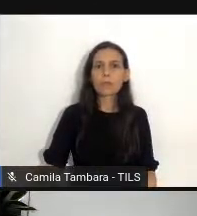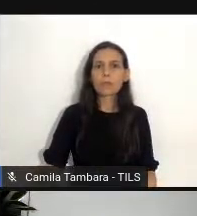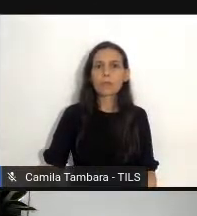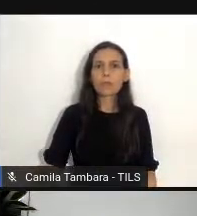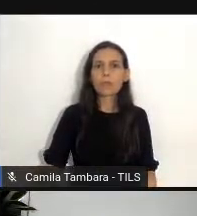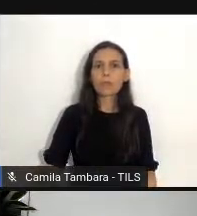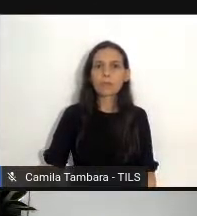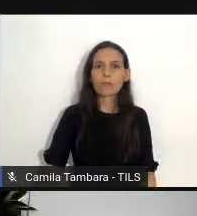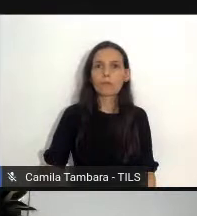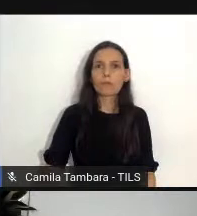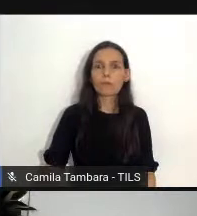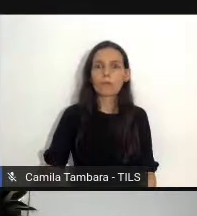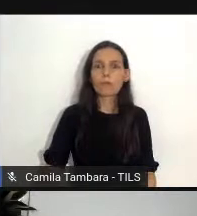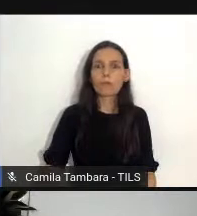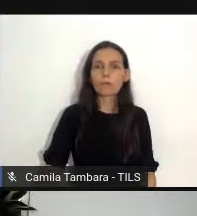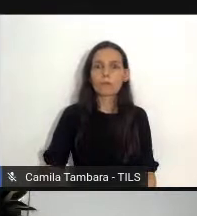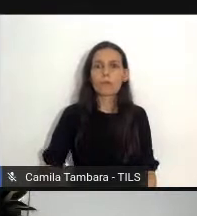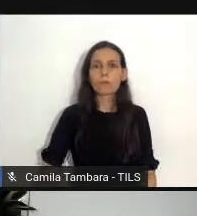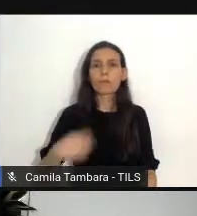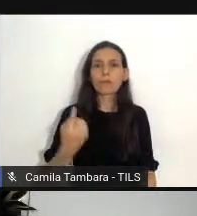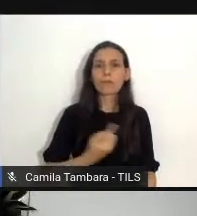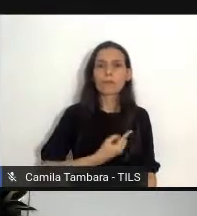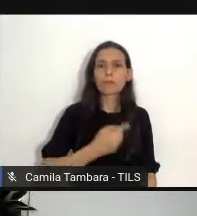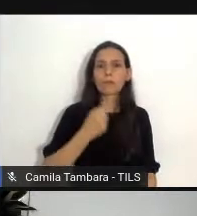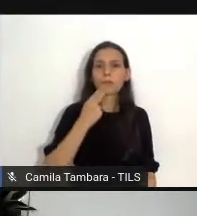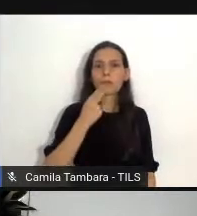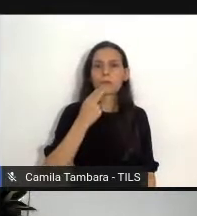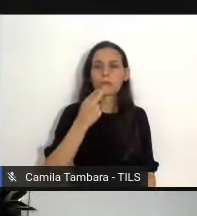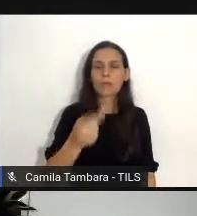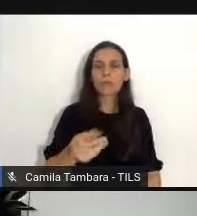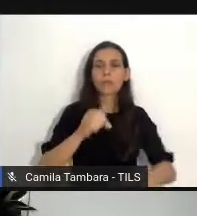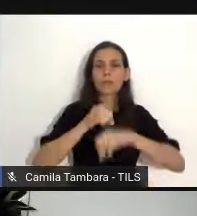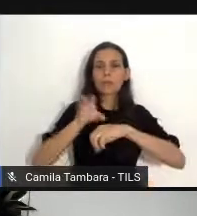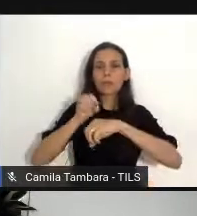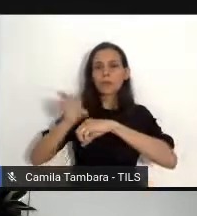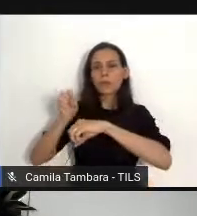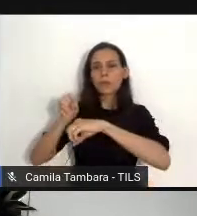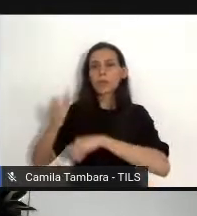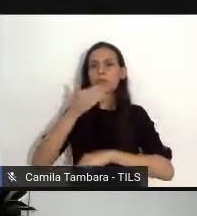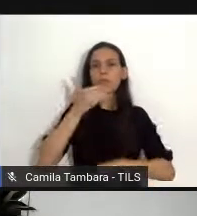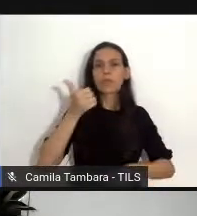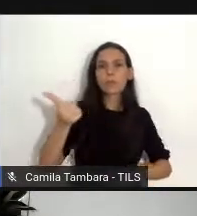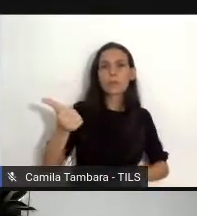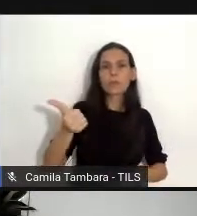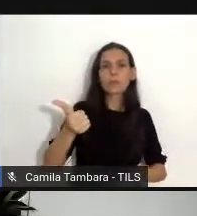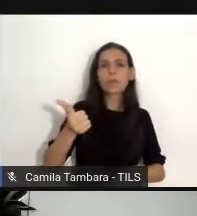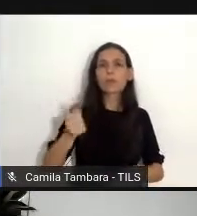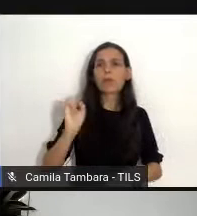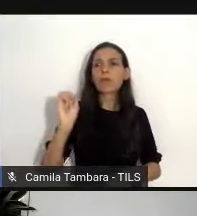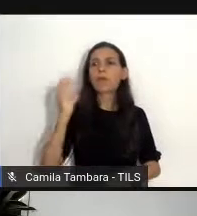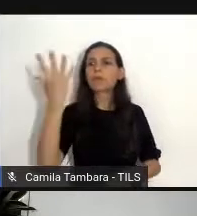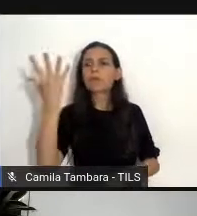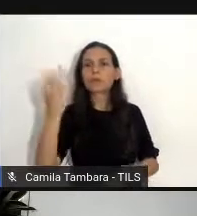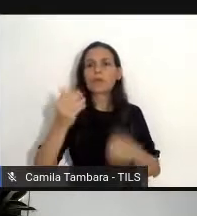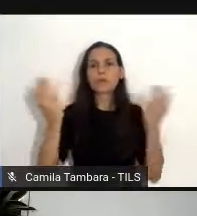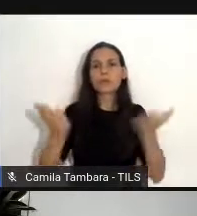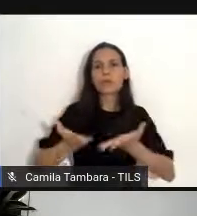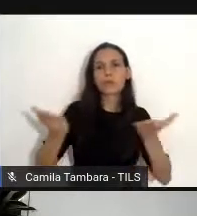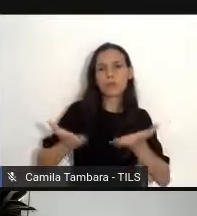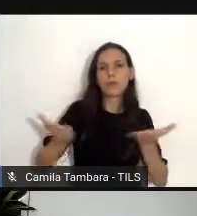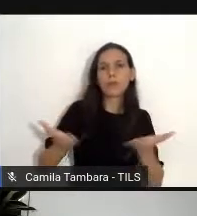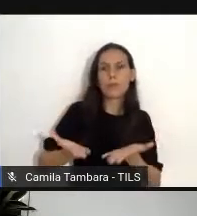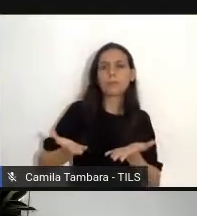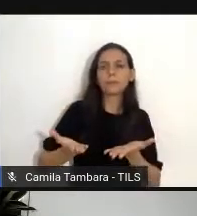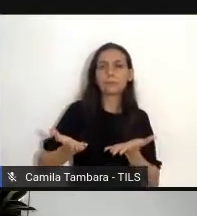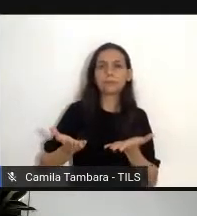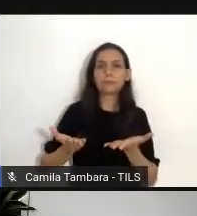o preparo, estamos falando, né, e compartilhando que a melhor coisa que está acontecendo neste momento,